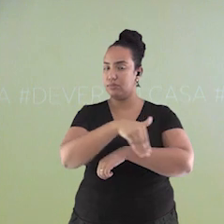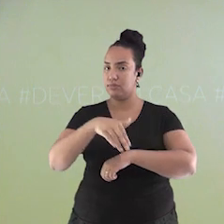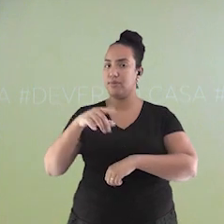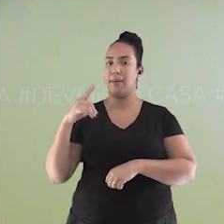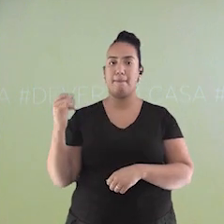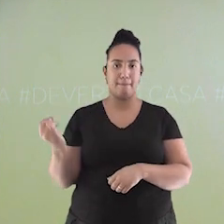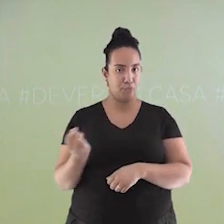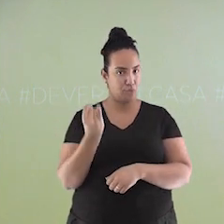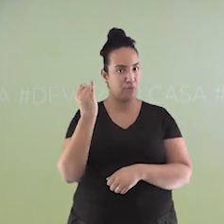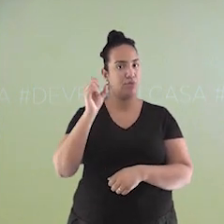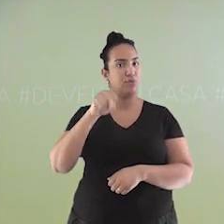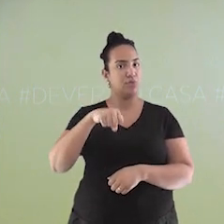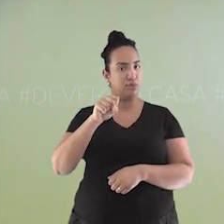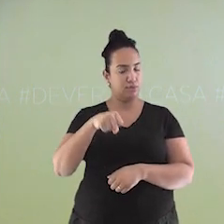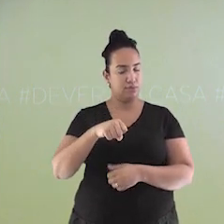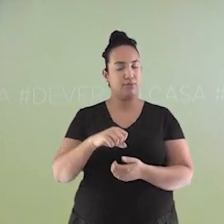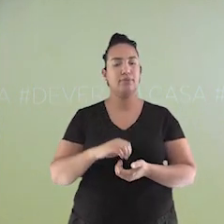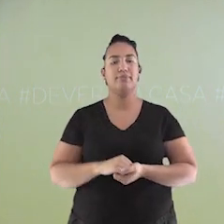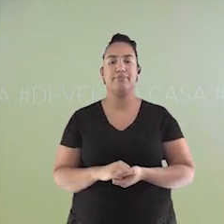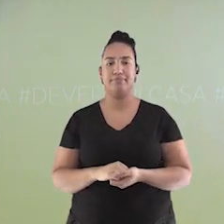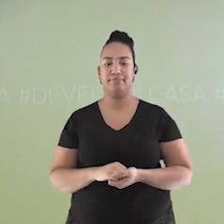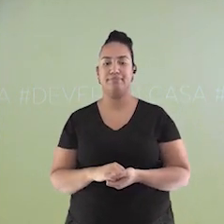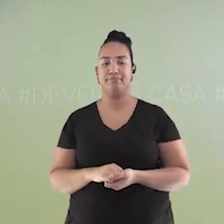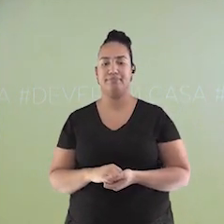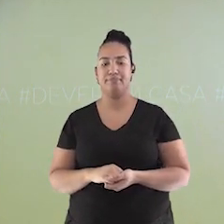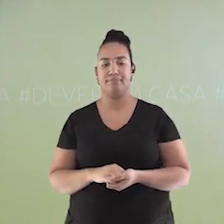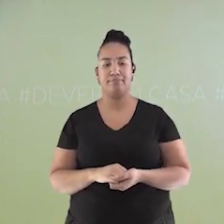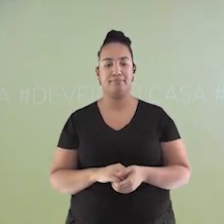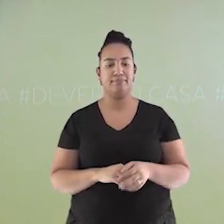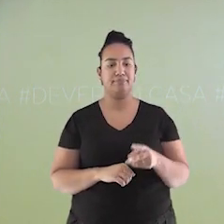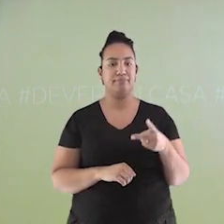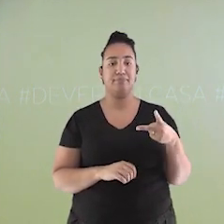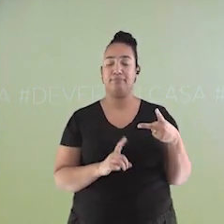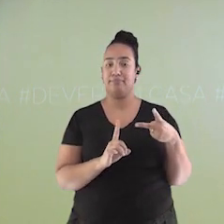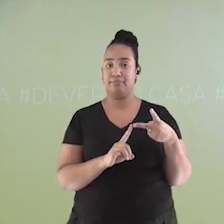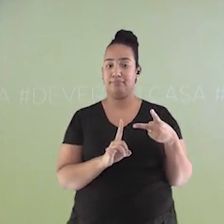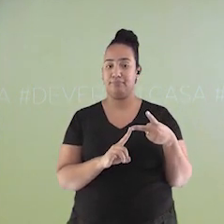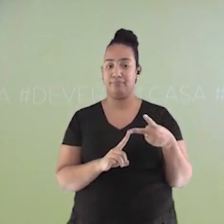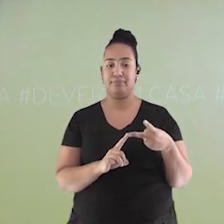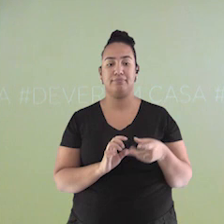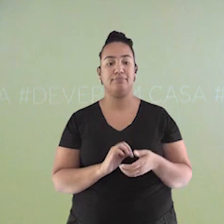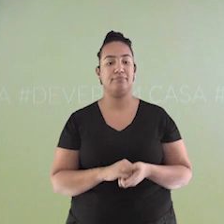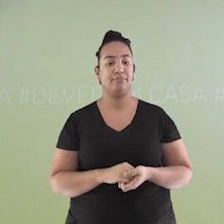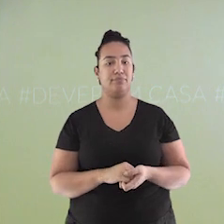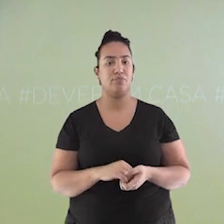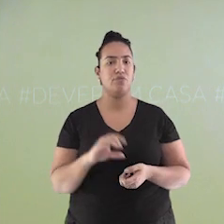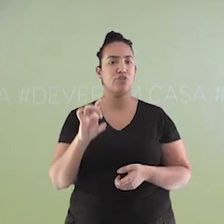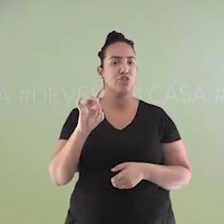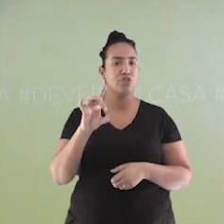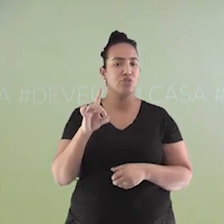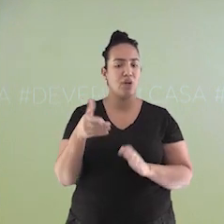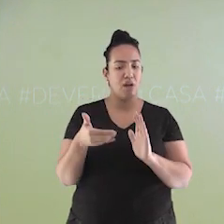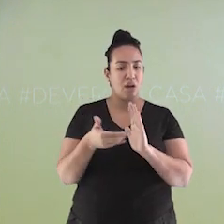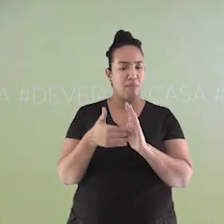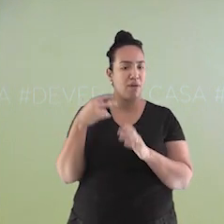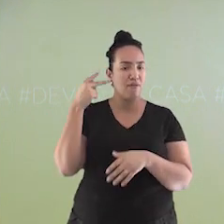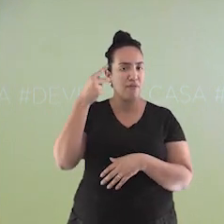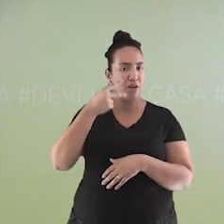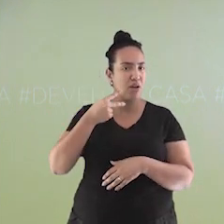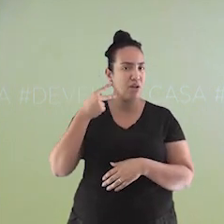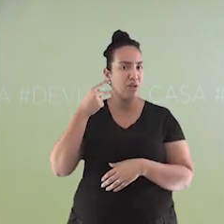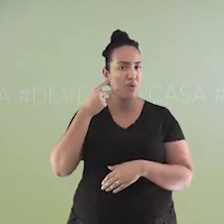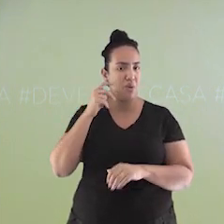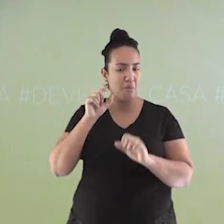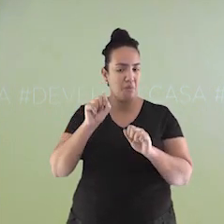essenciais para a nossa localização. Apenas os vereadores podem escolher